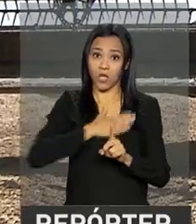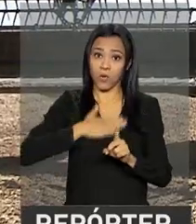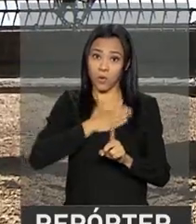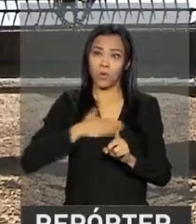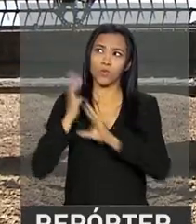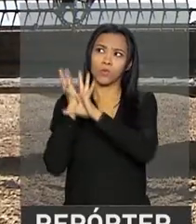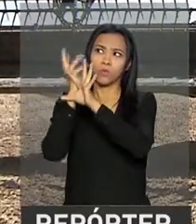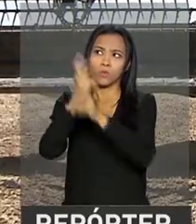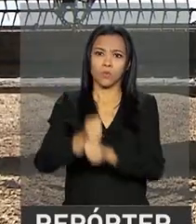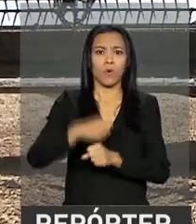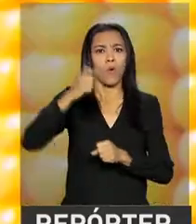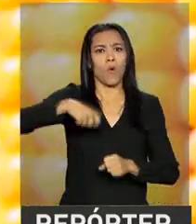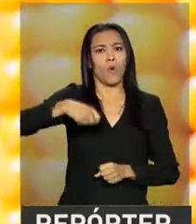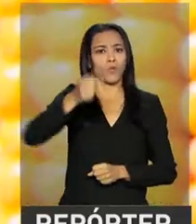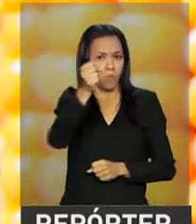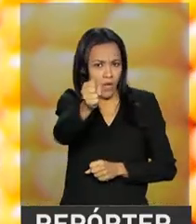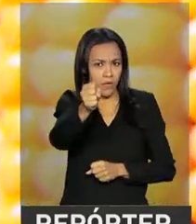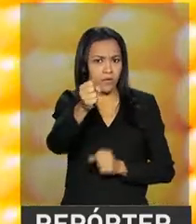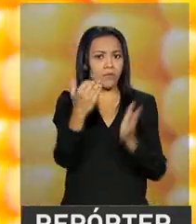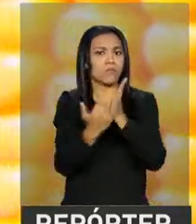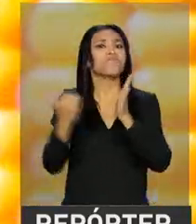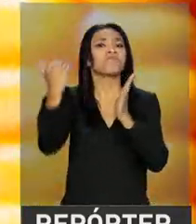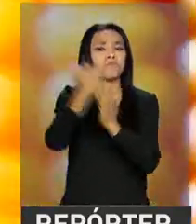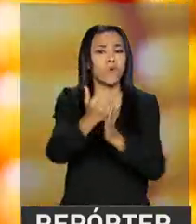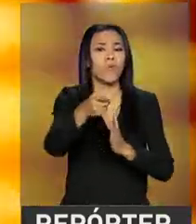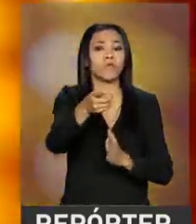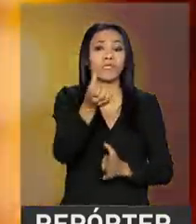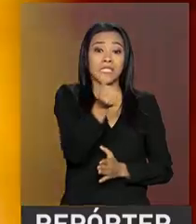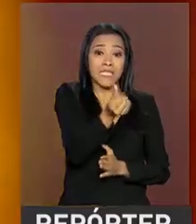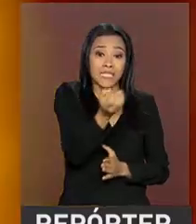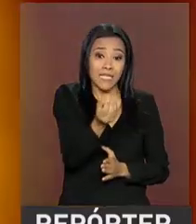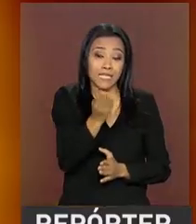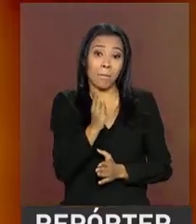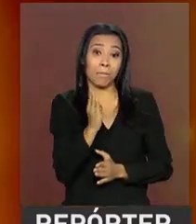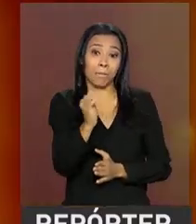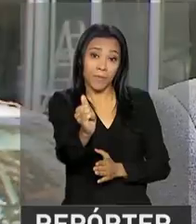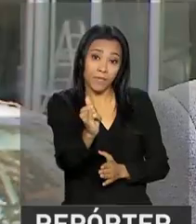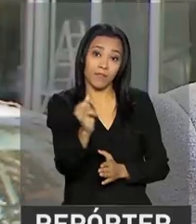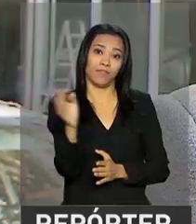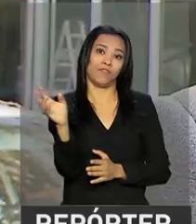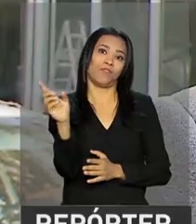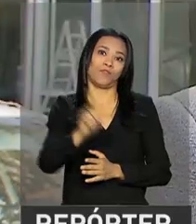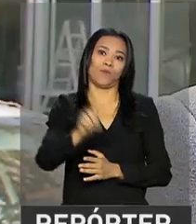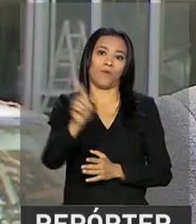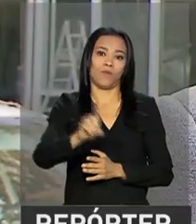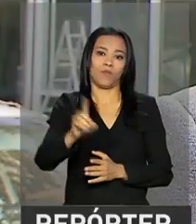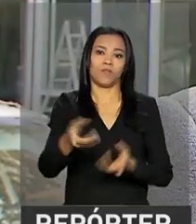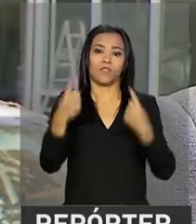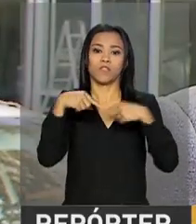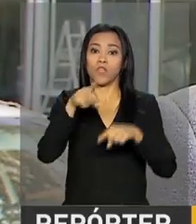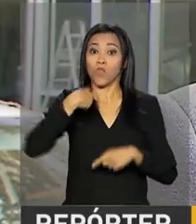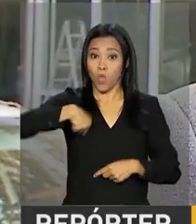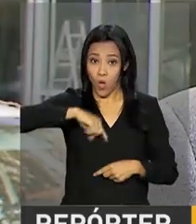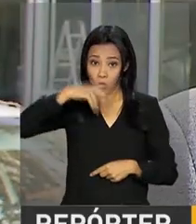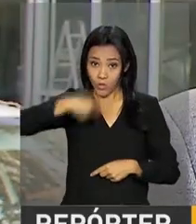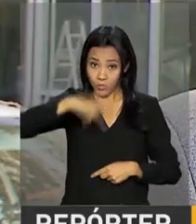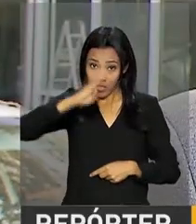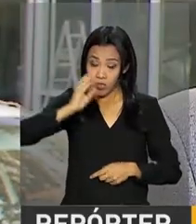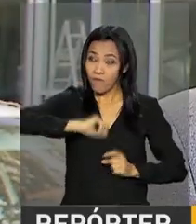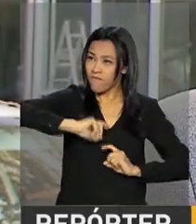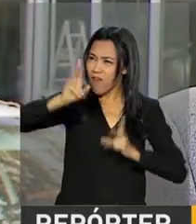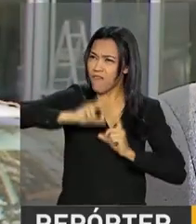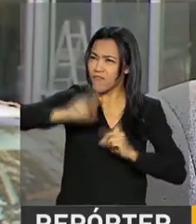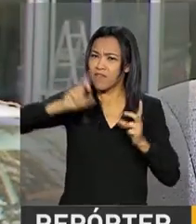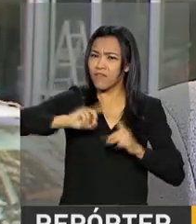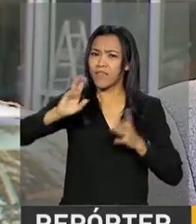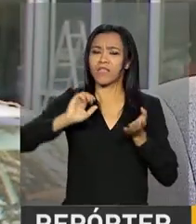oito meses o rendimento soma mais de 60 bilhões de dólares já somos um dos maiores exportadores de carnes e